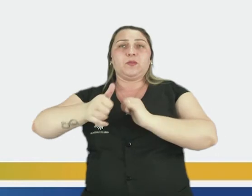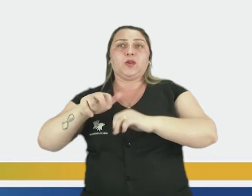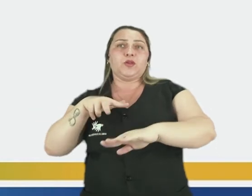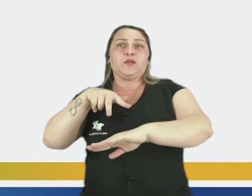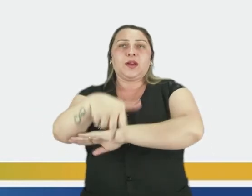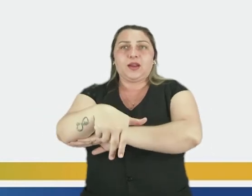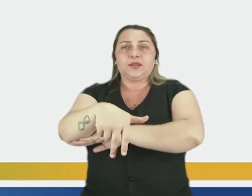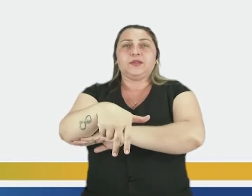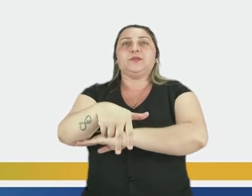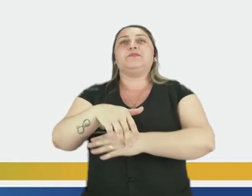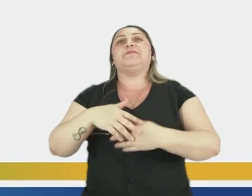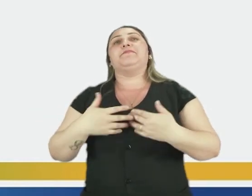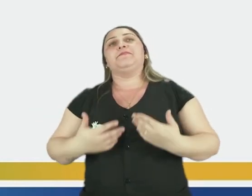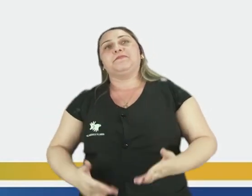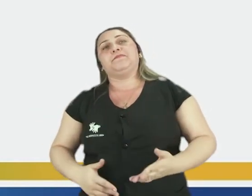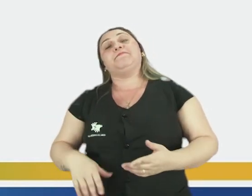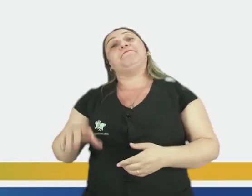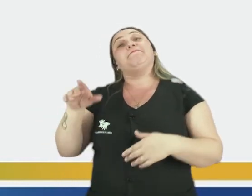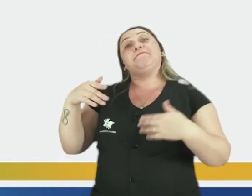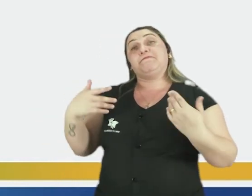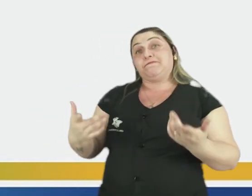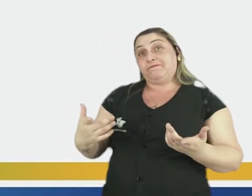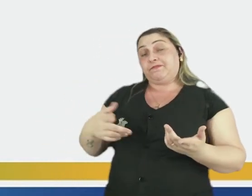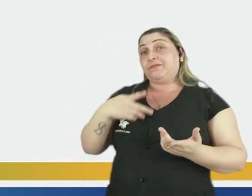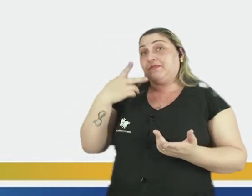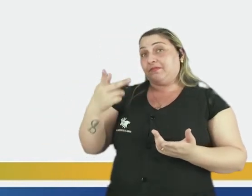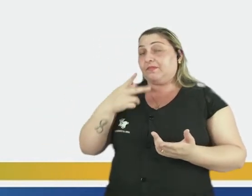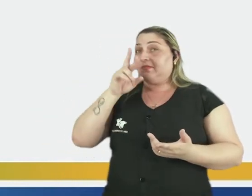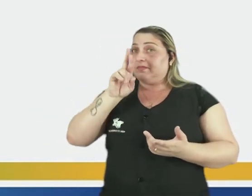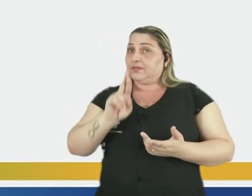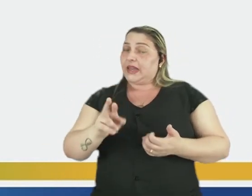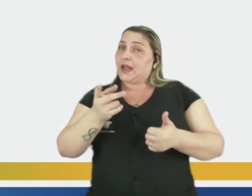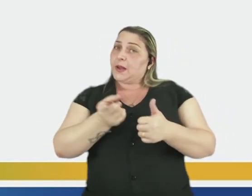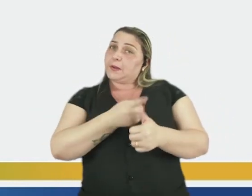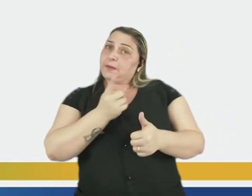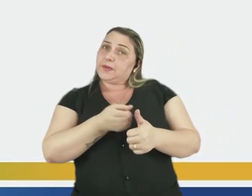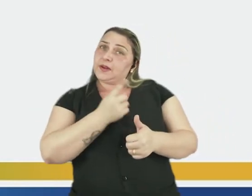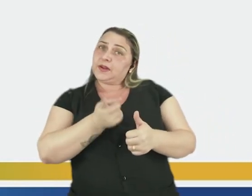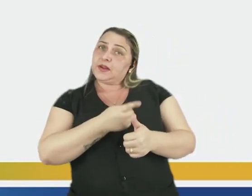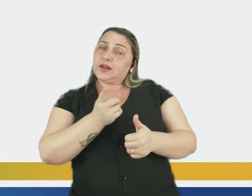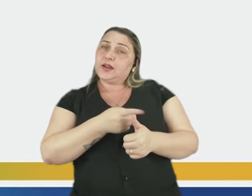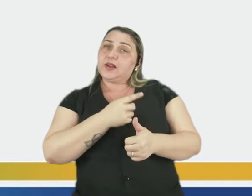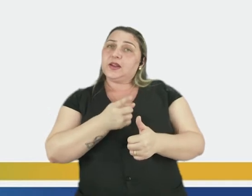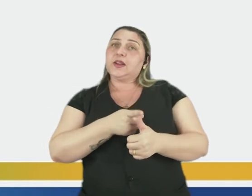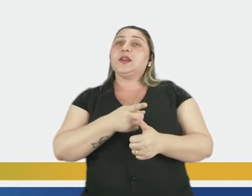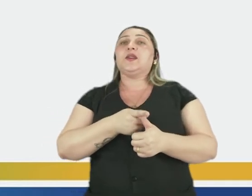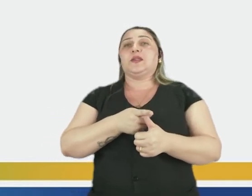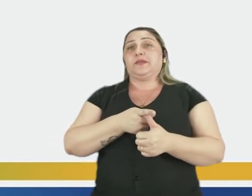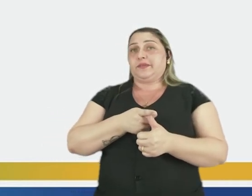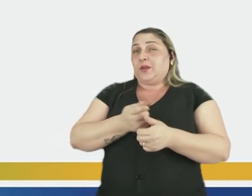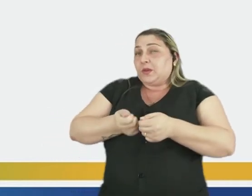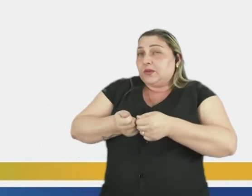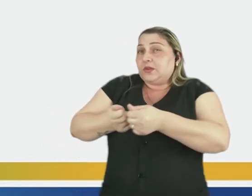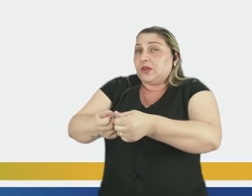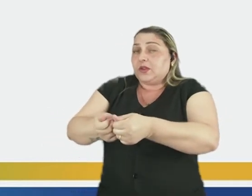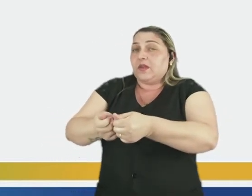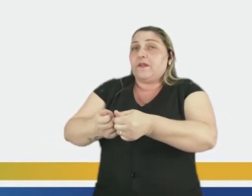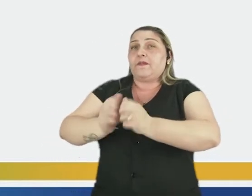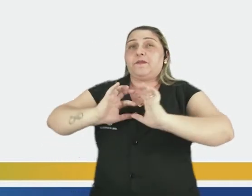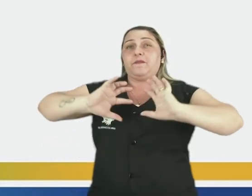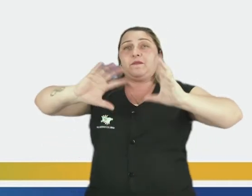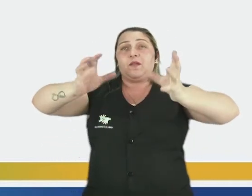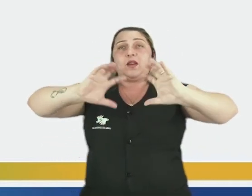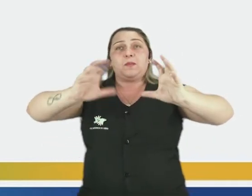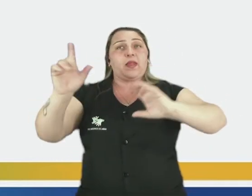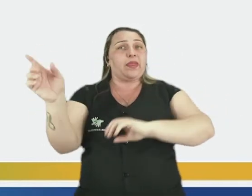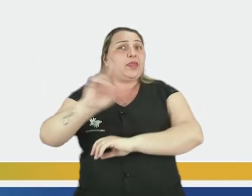um esporte de invasão. Então, quando a gente estava respondendo aquela primeira questão, eu dei um spoiler para vocês, né? O voleibol não é um